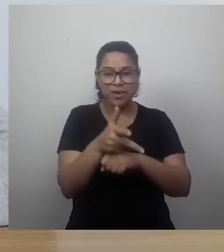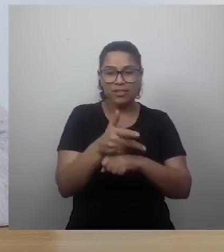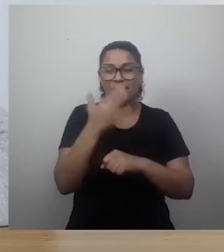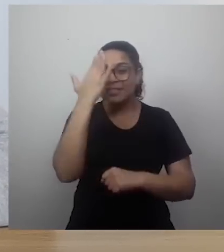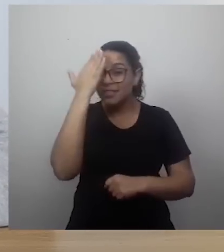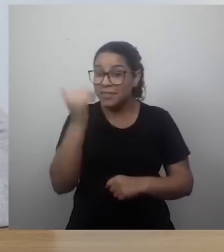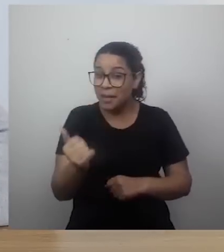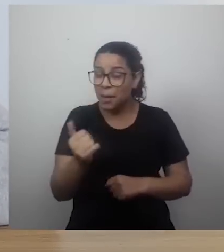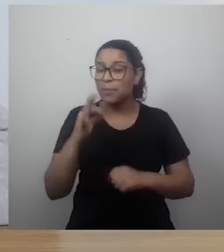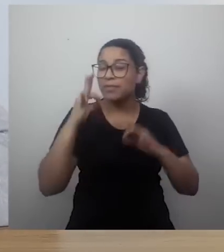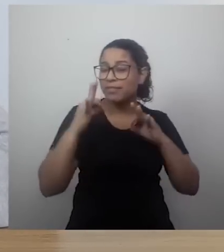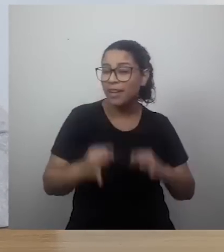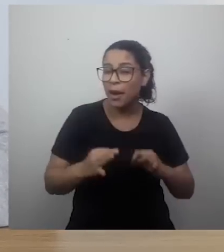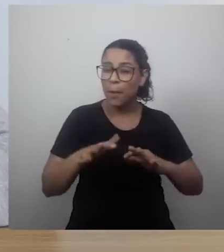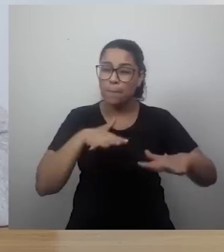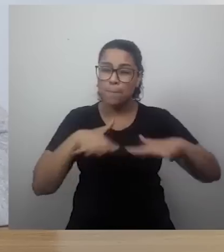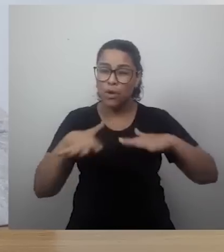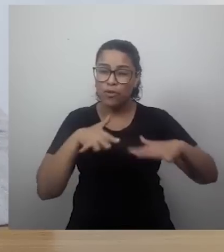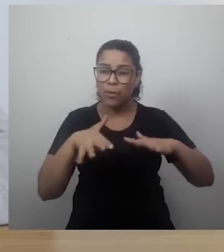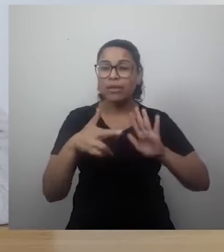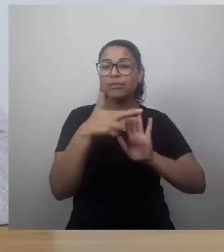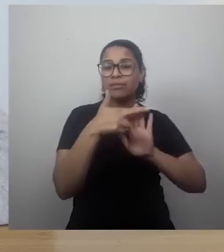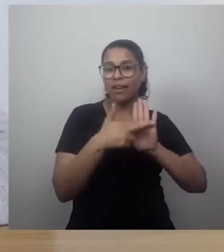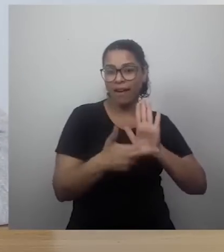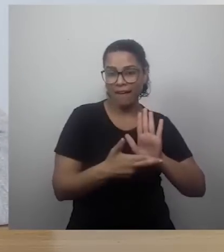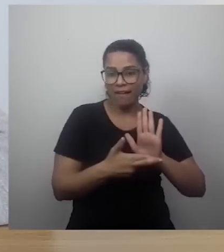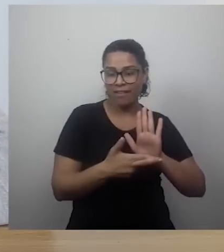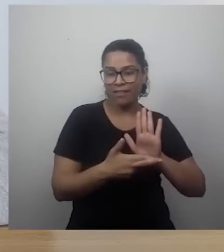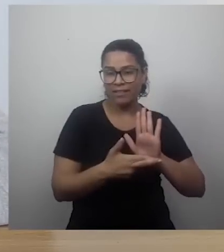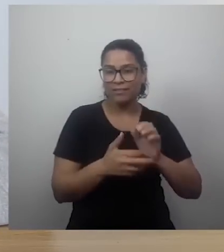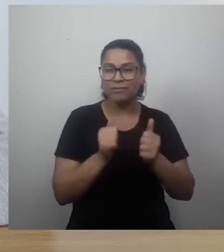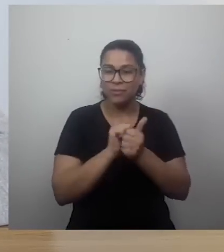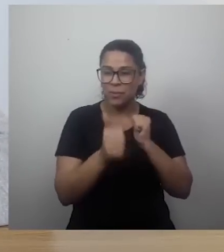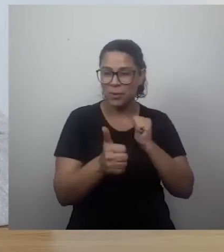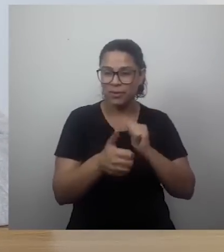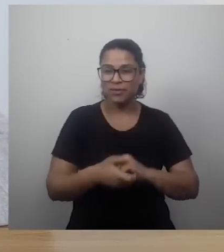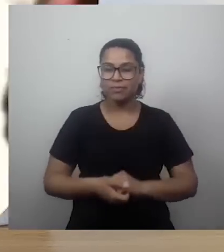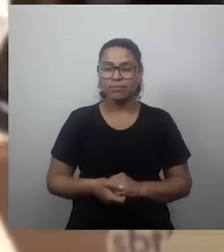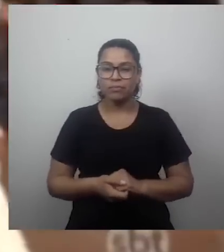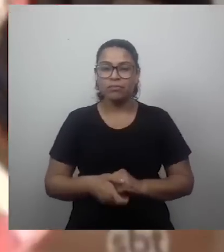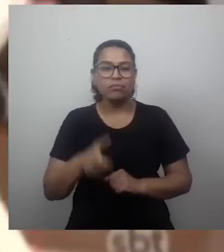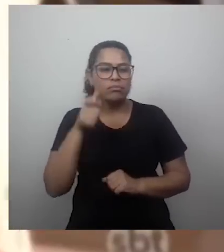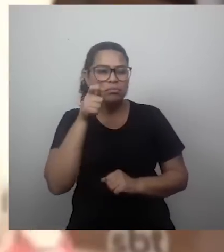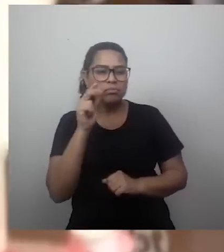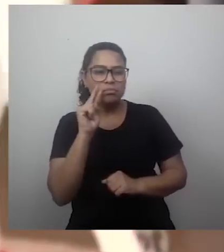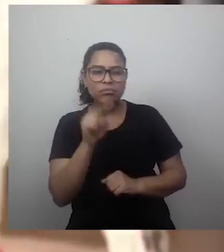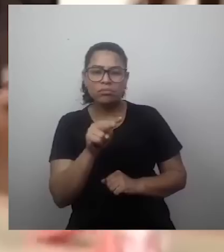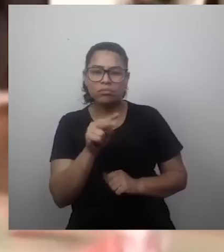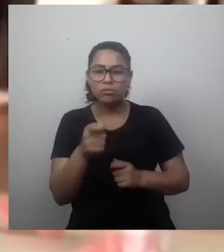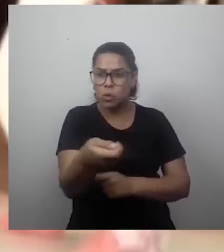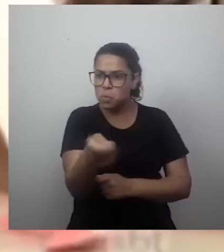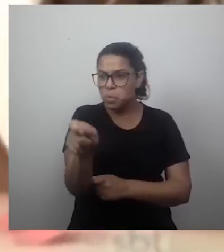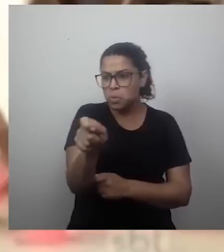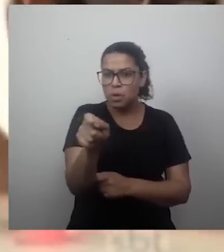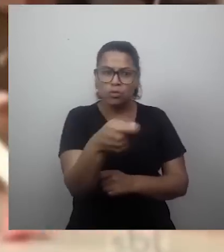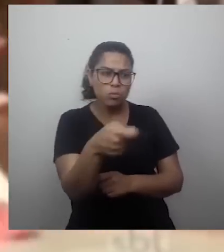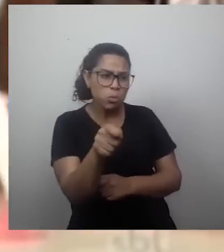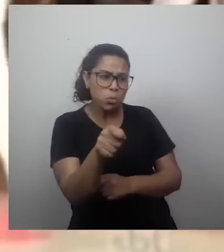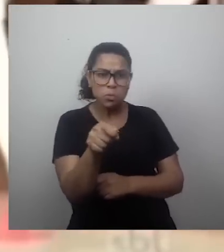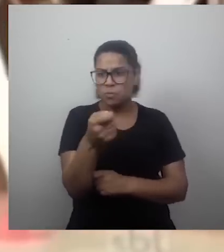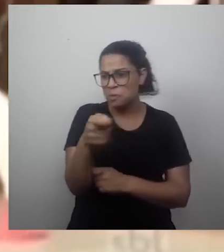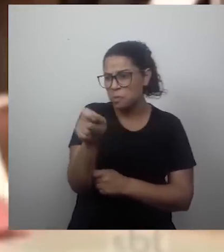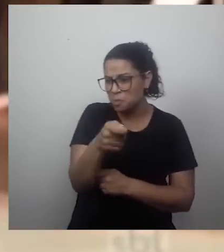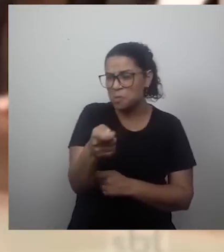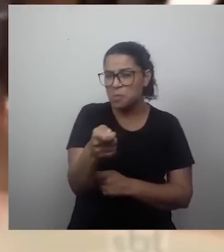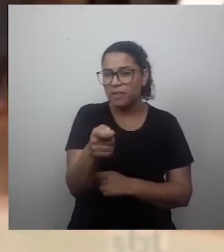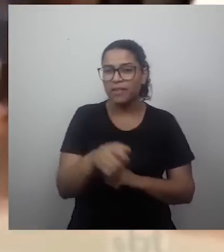e saibam mais sobre os seus movimentos e algumas regras desse esporte de combate. Olhando assim, espada pra cá, espada